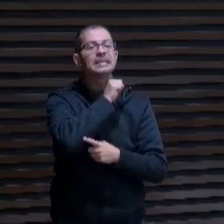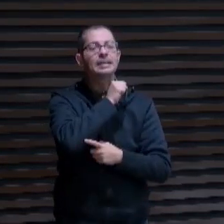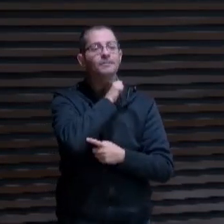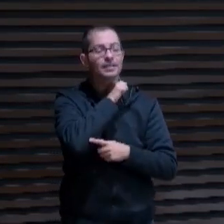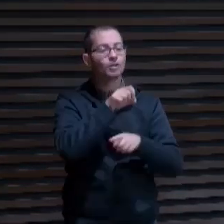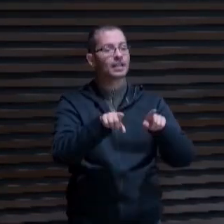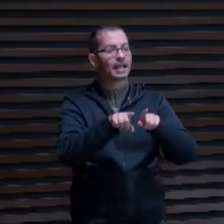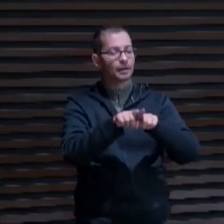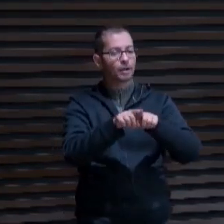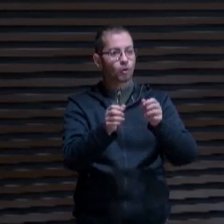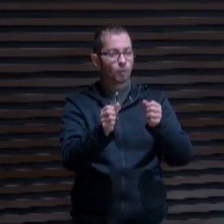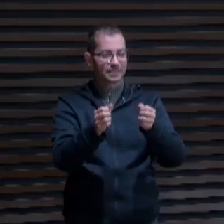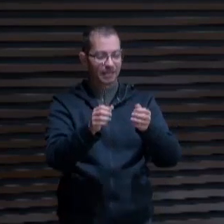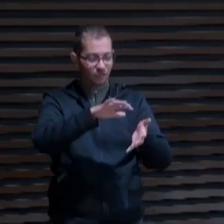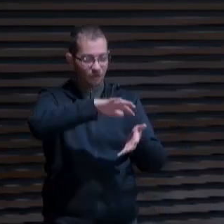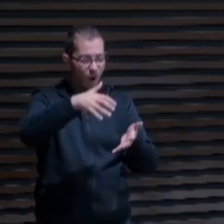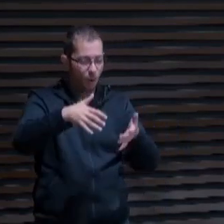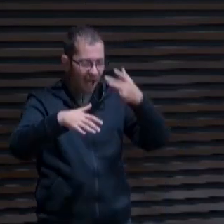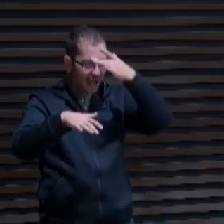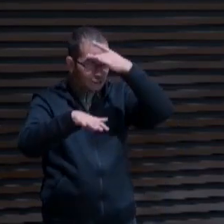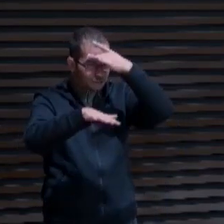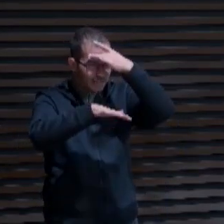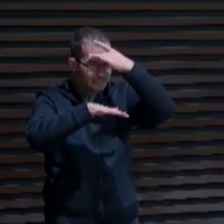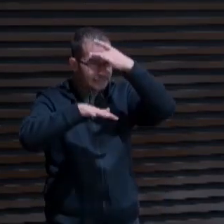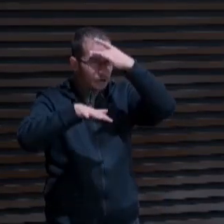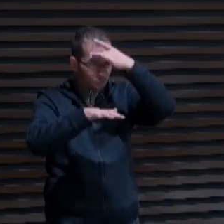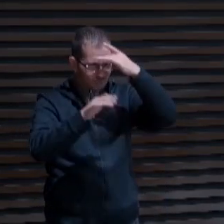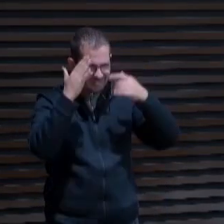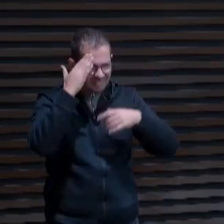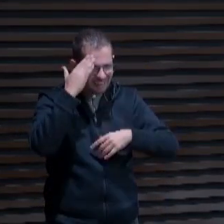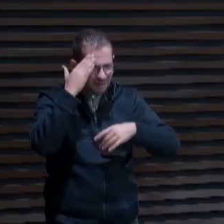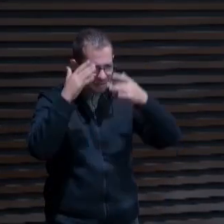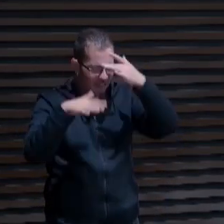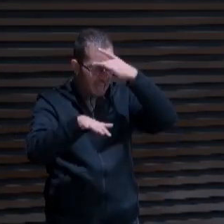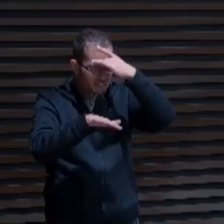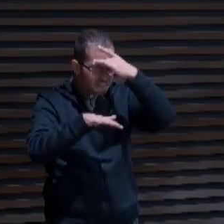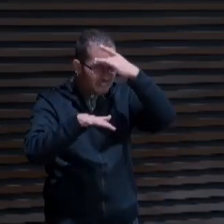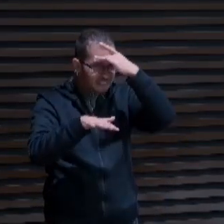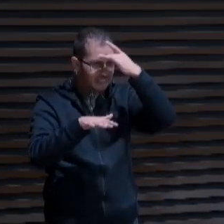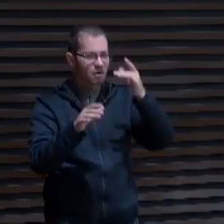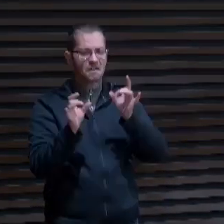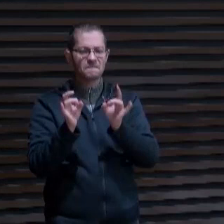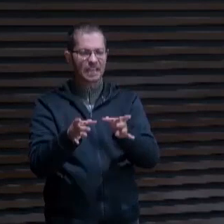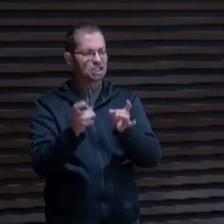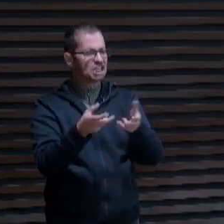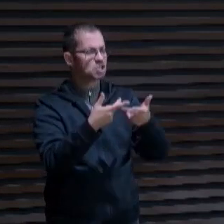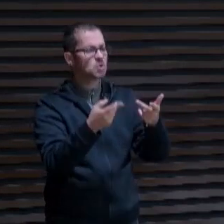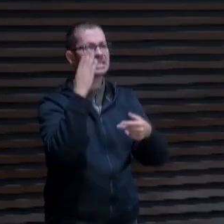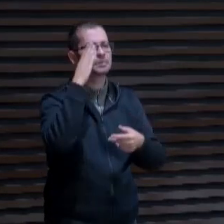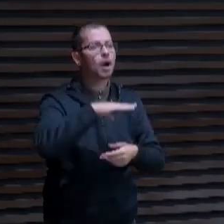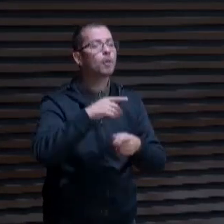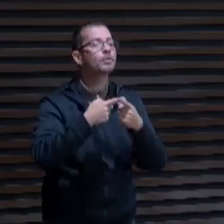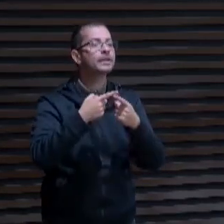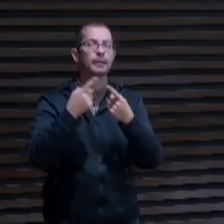adivinhações, criam em agouros, venderam-se para fazer o que era mal perante o Senhor, para provocarem a ira.